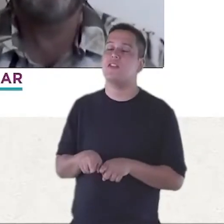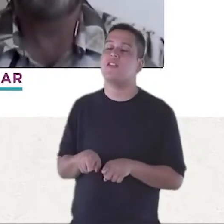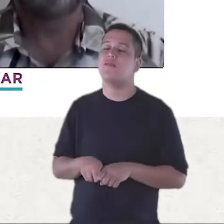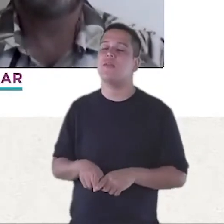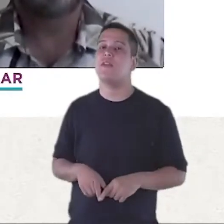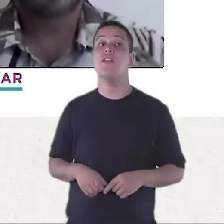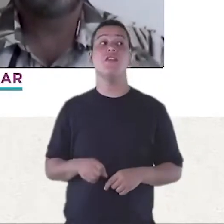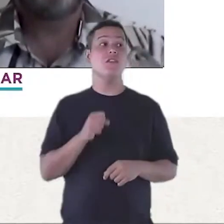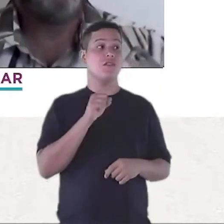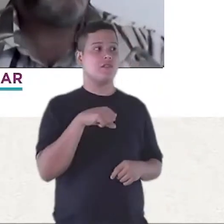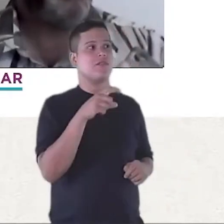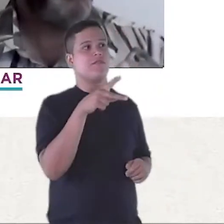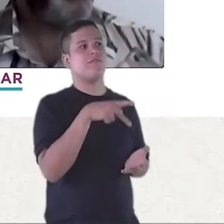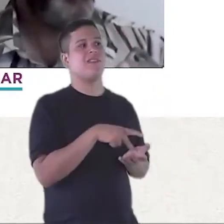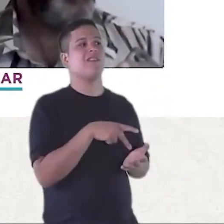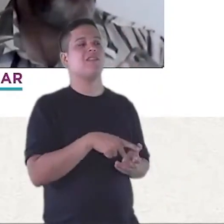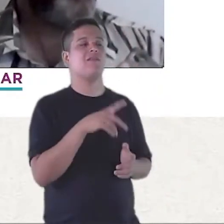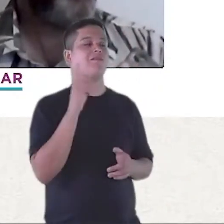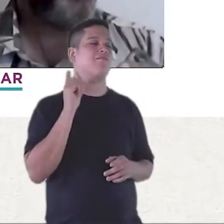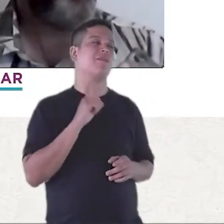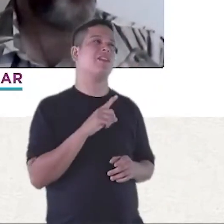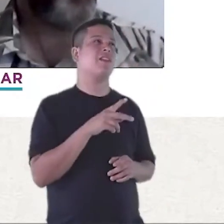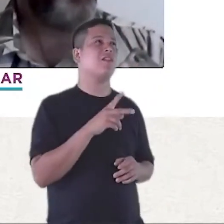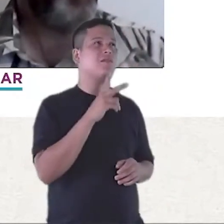gosta muito, né? O mineiro,